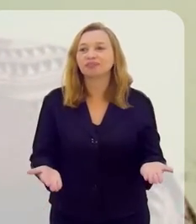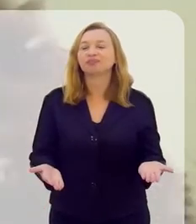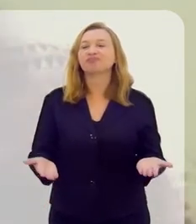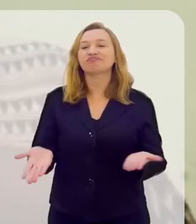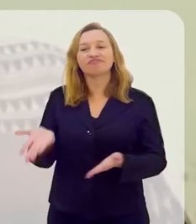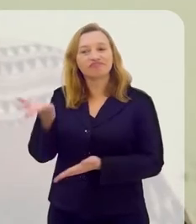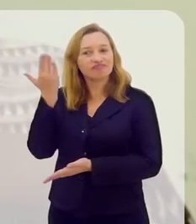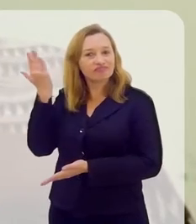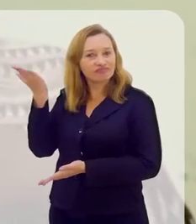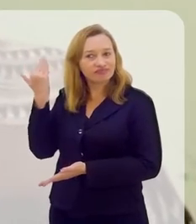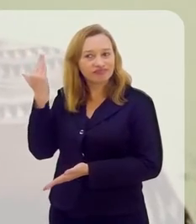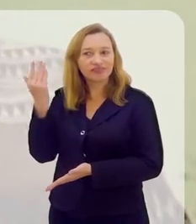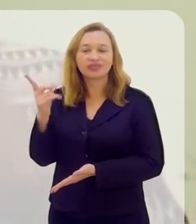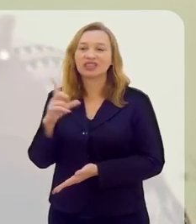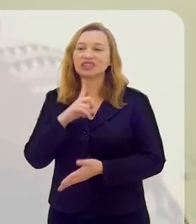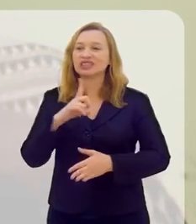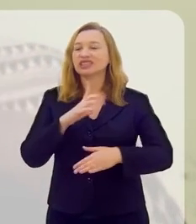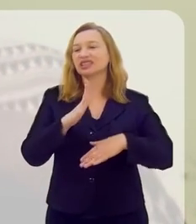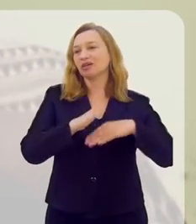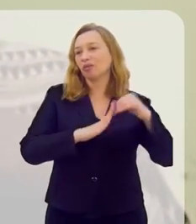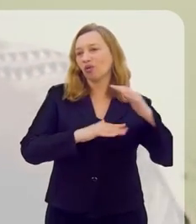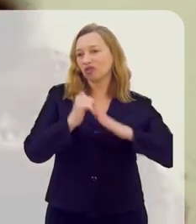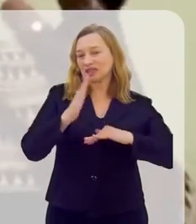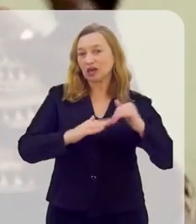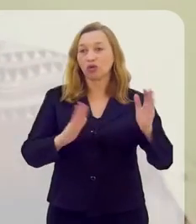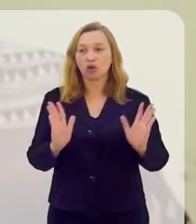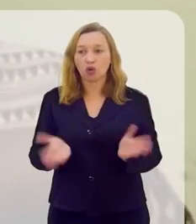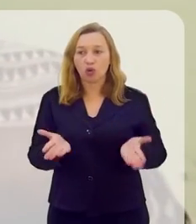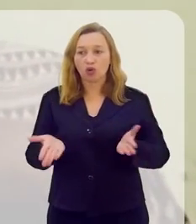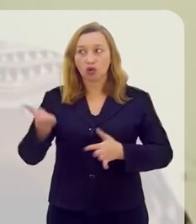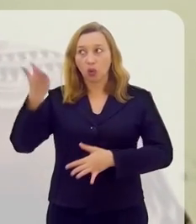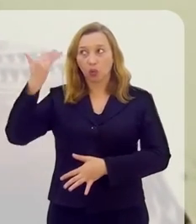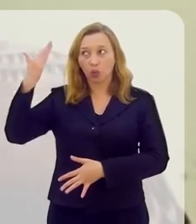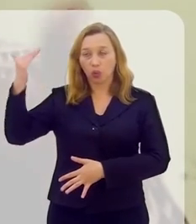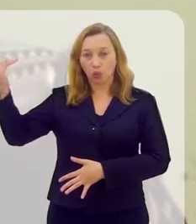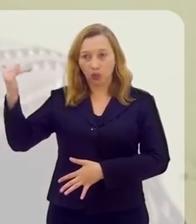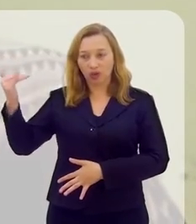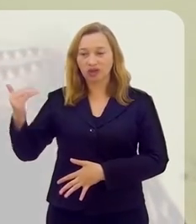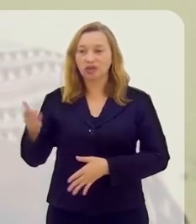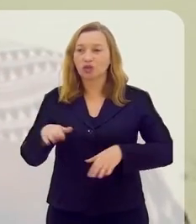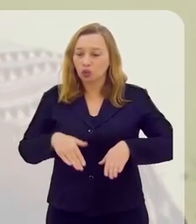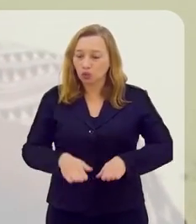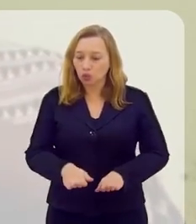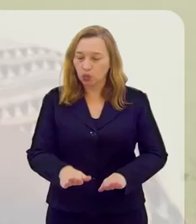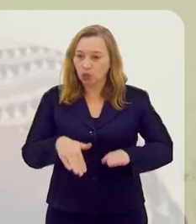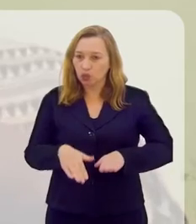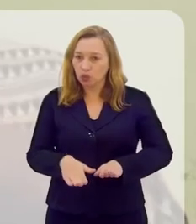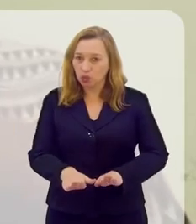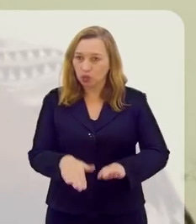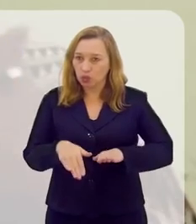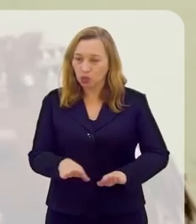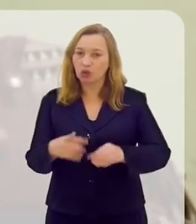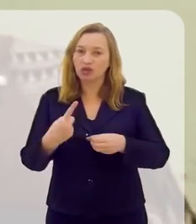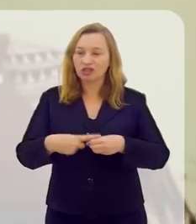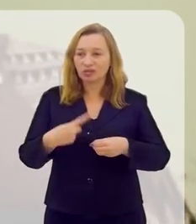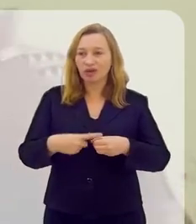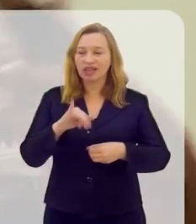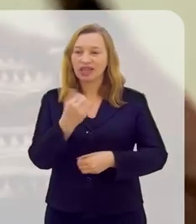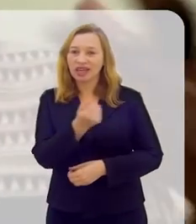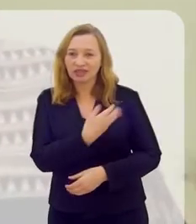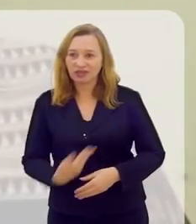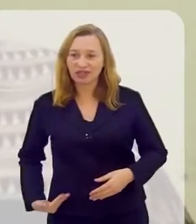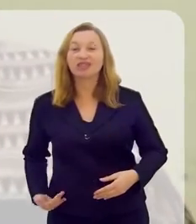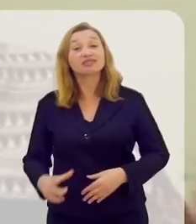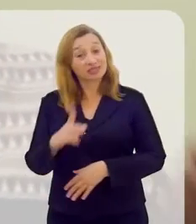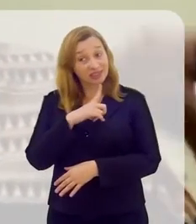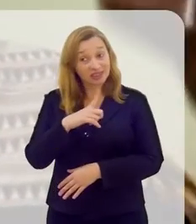né, naquela época tinha muito essa profissão que também hoje em dia está rara, que era a costureira de bairro. Aqui na Ilha do Governador,